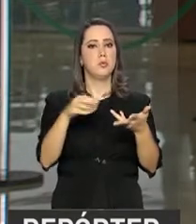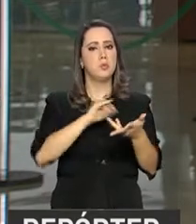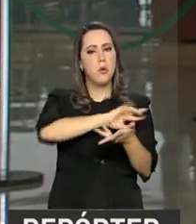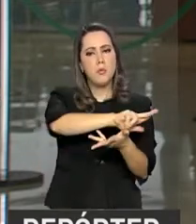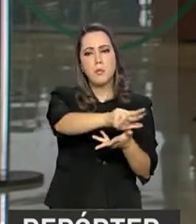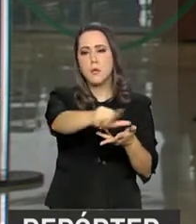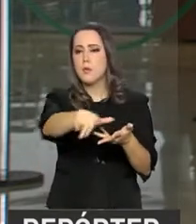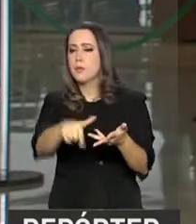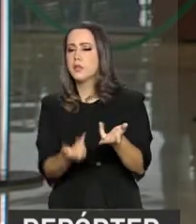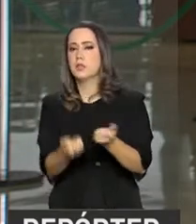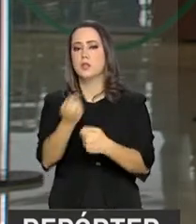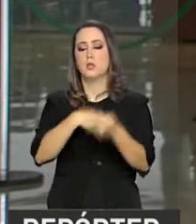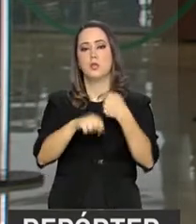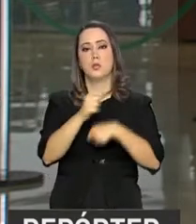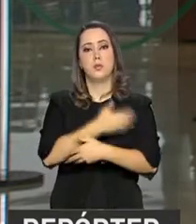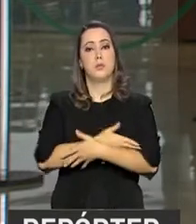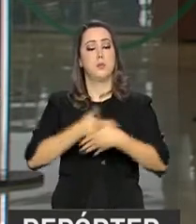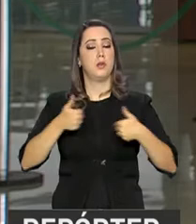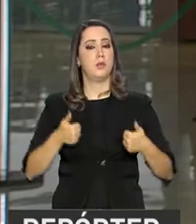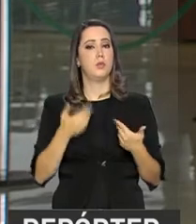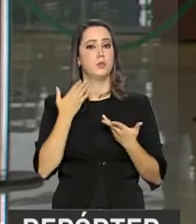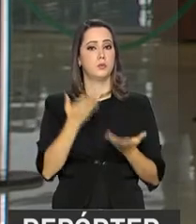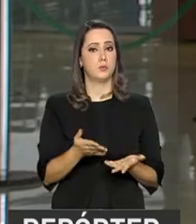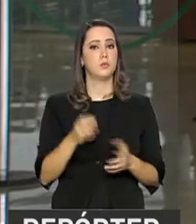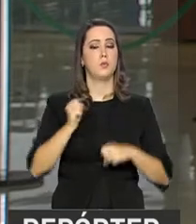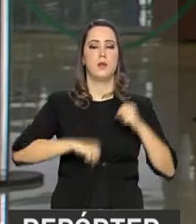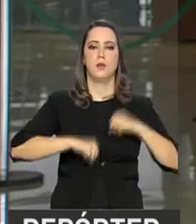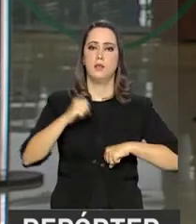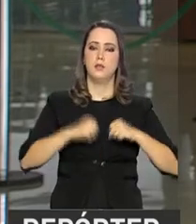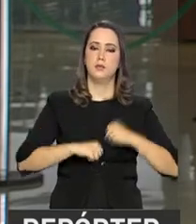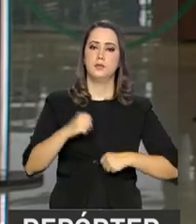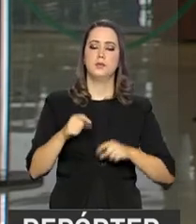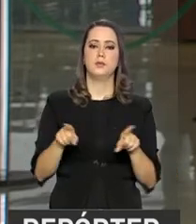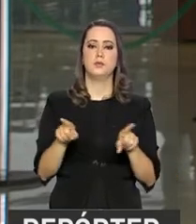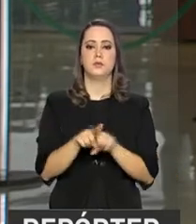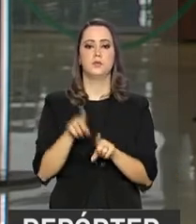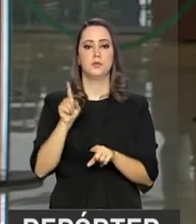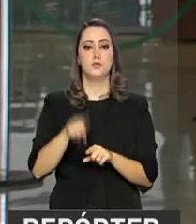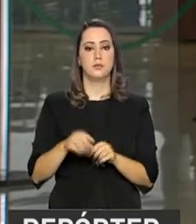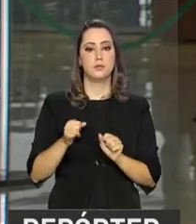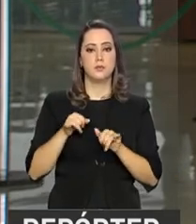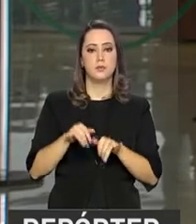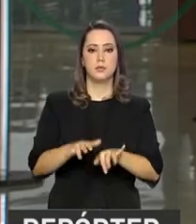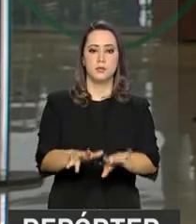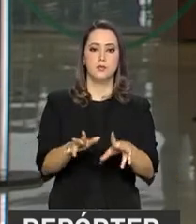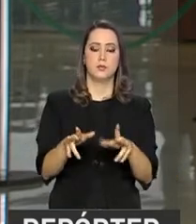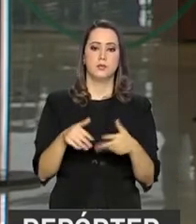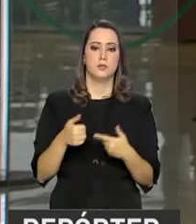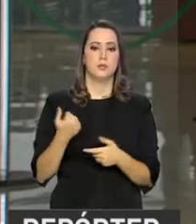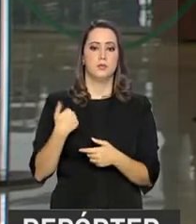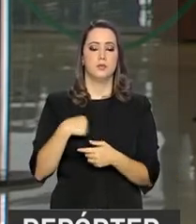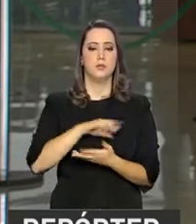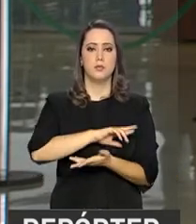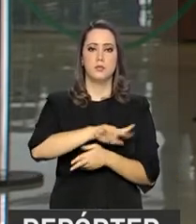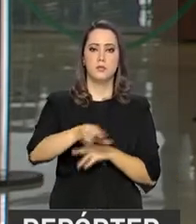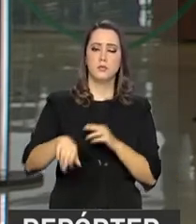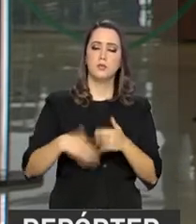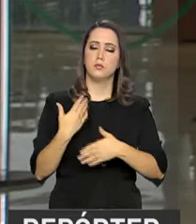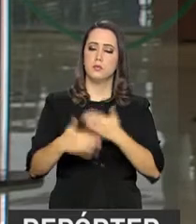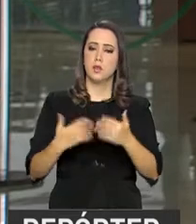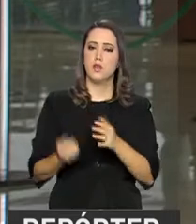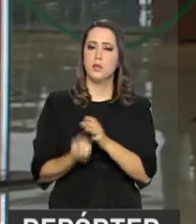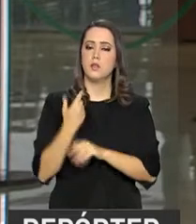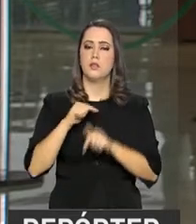na economia brasileira ou seja a produção industrial acaba sendo dinamizá da e sendo gerados